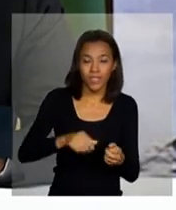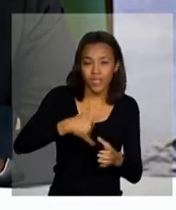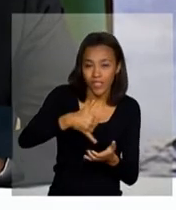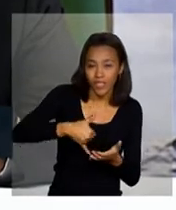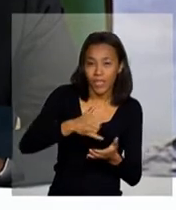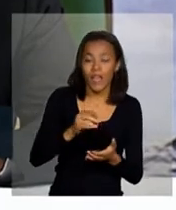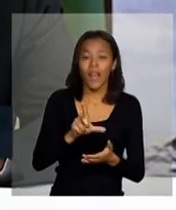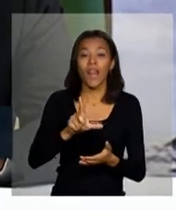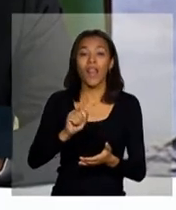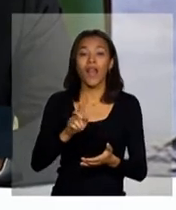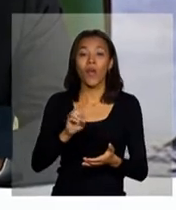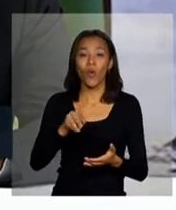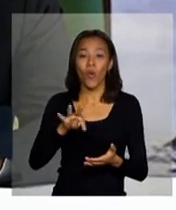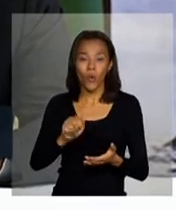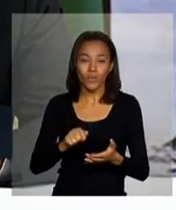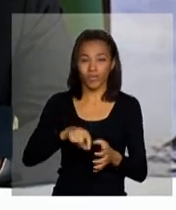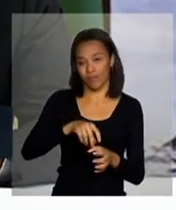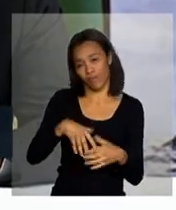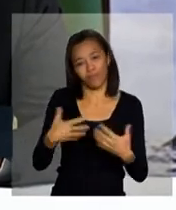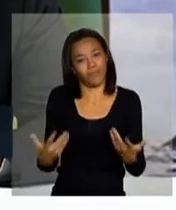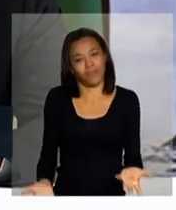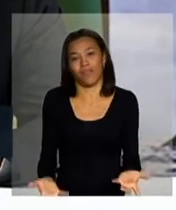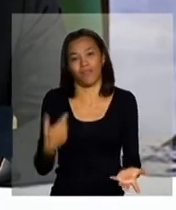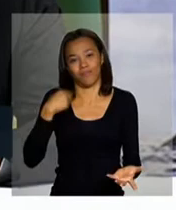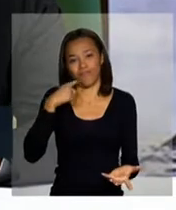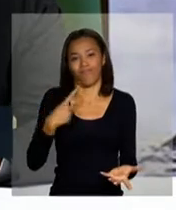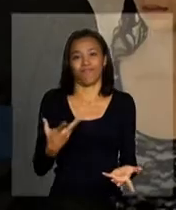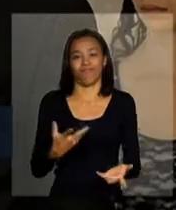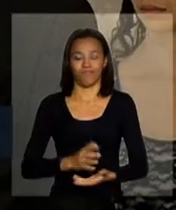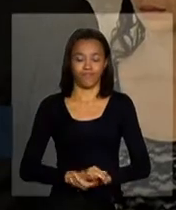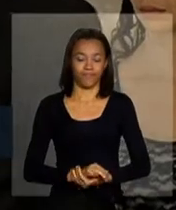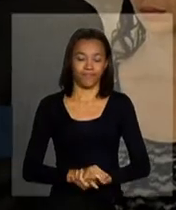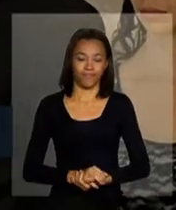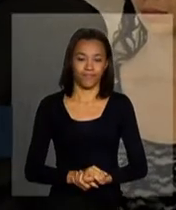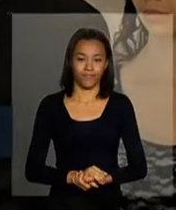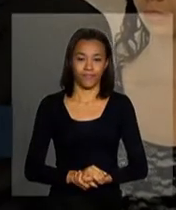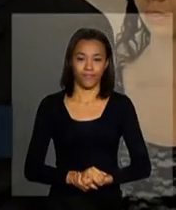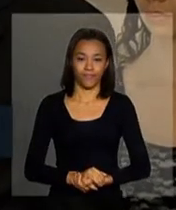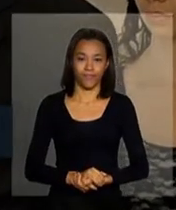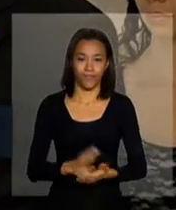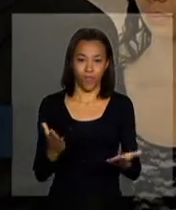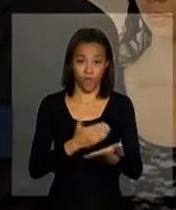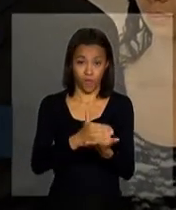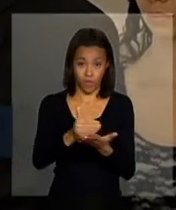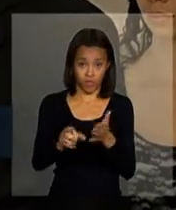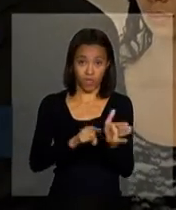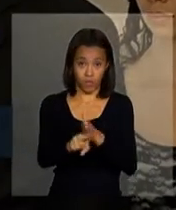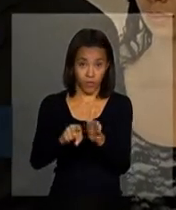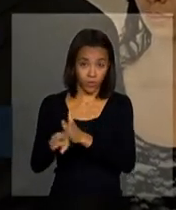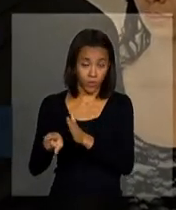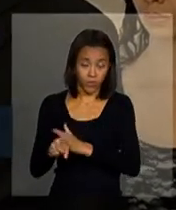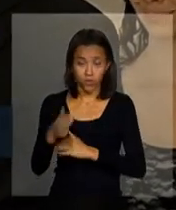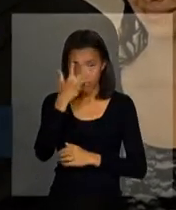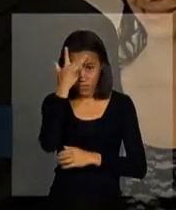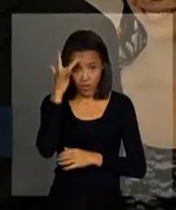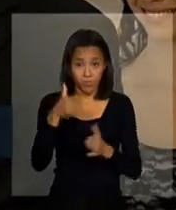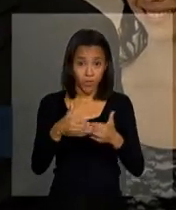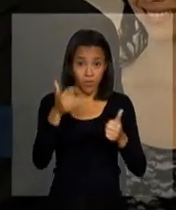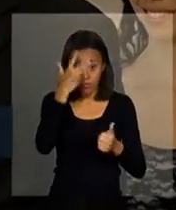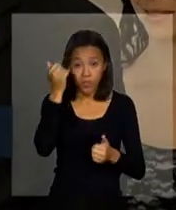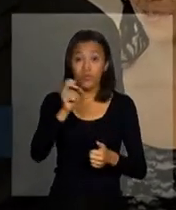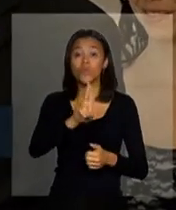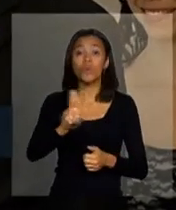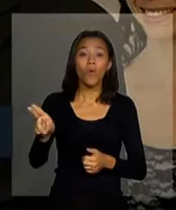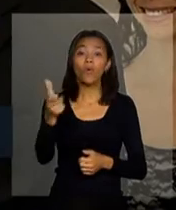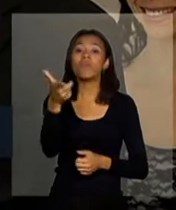leite. Aí não dá. Nós vamos, então, iniciar as perguntas. Pedimos que as pessoas se identifiquem,